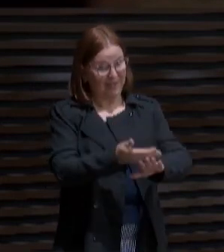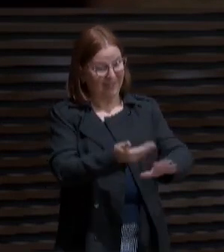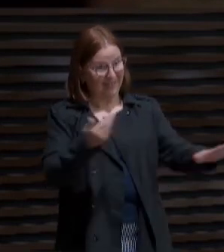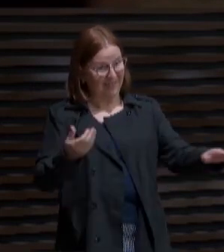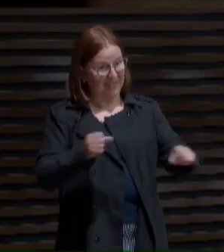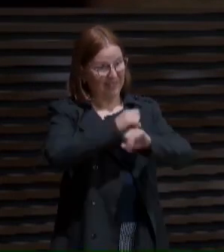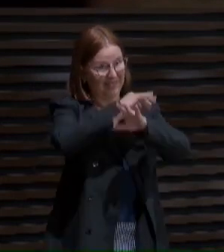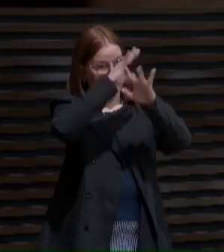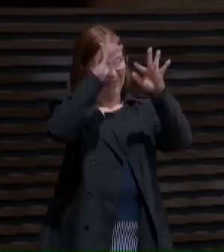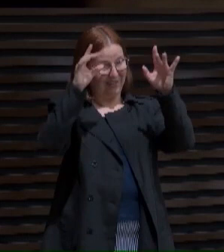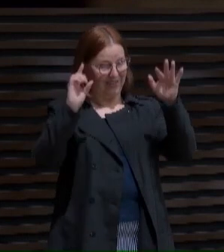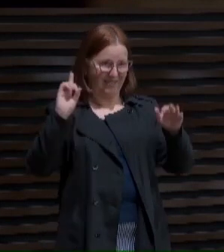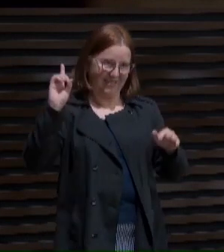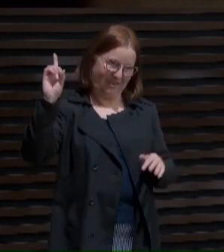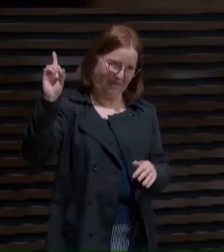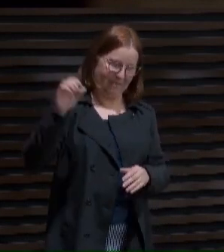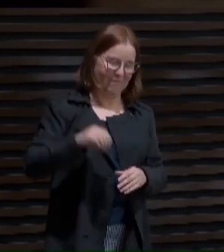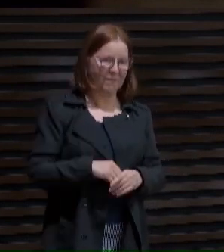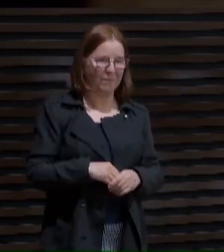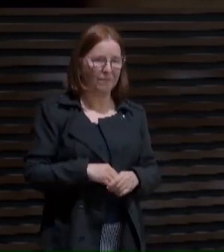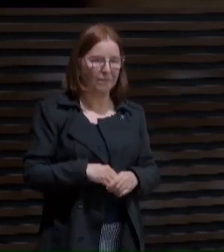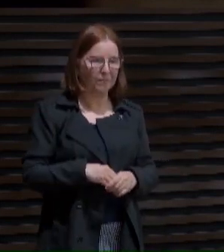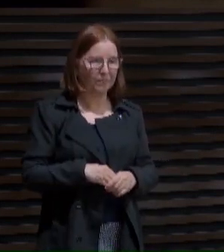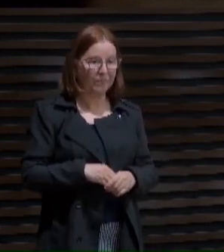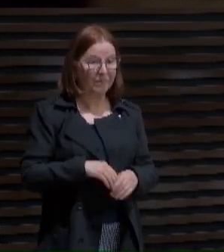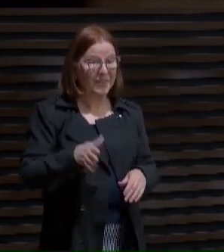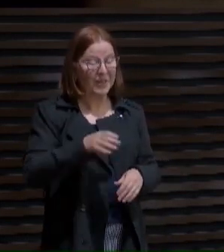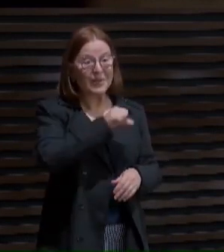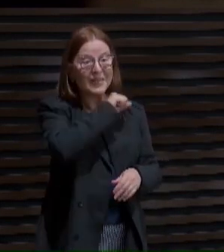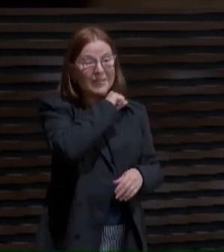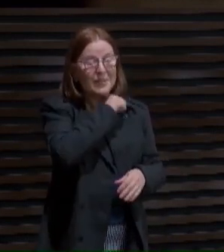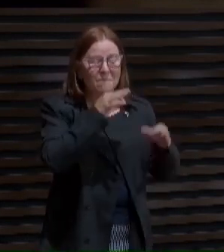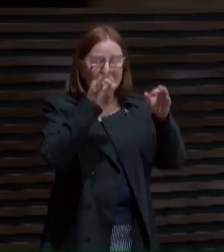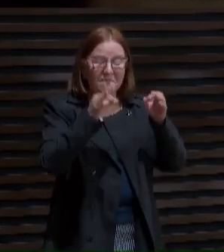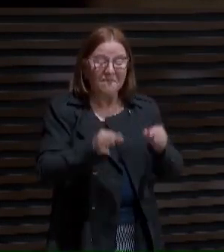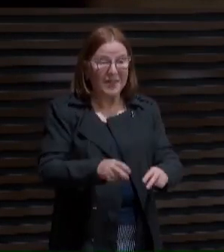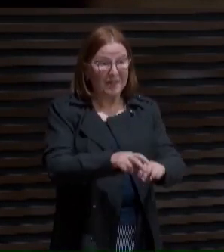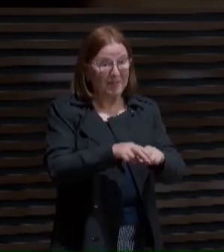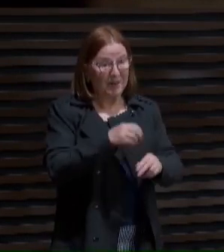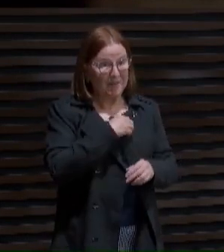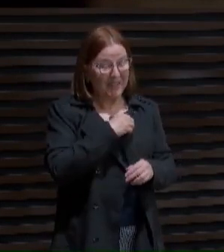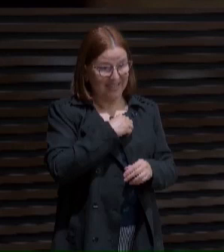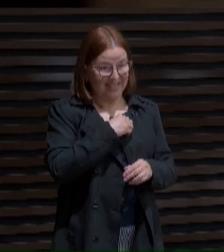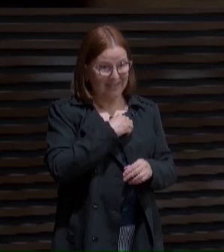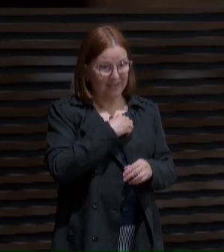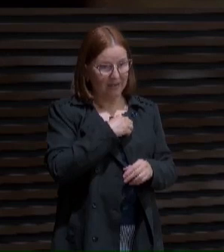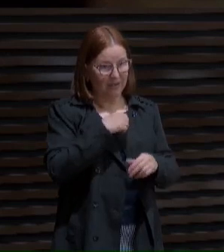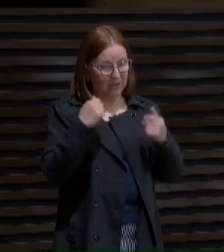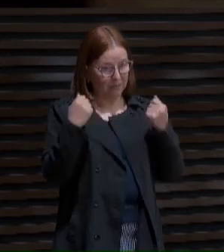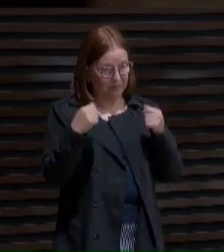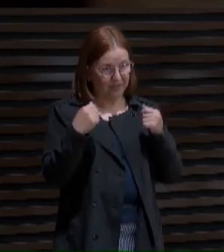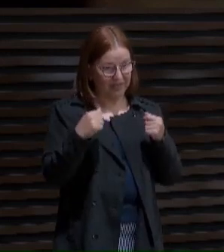Romanos 3,23. Então, o sacrifício perfeito pelo pecado teria de ser de um ser